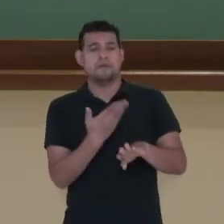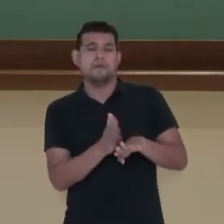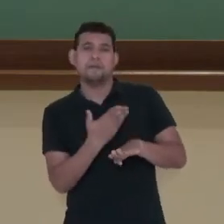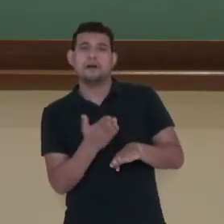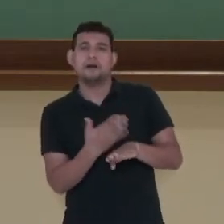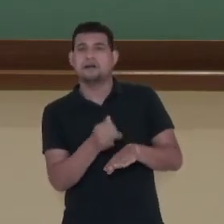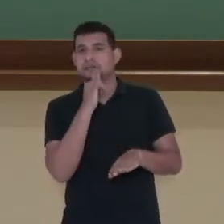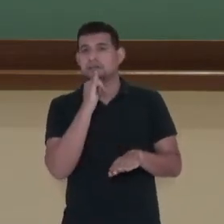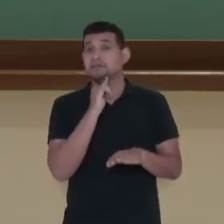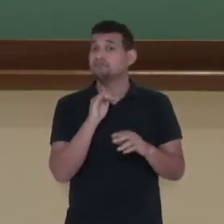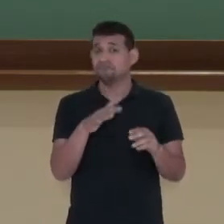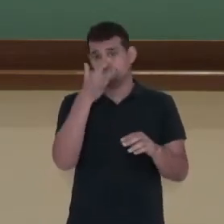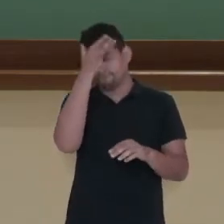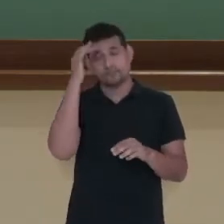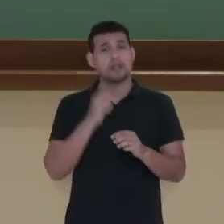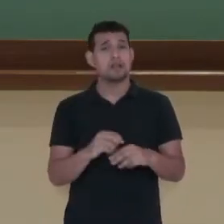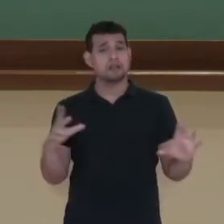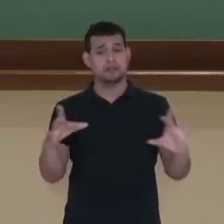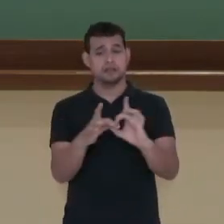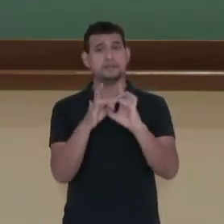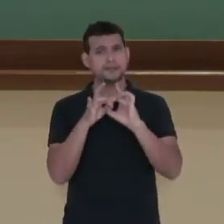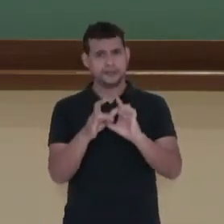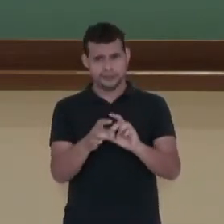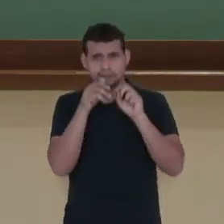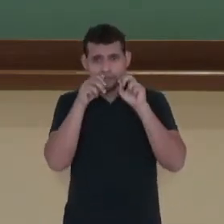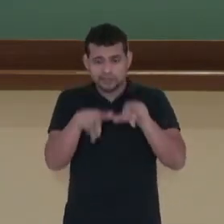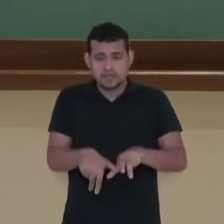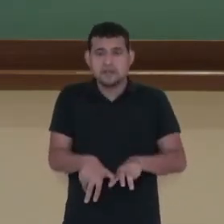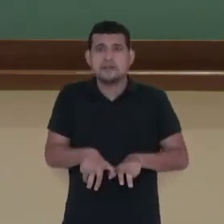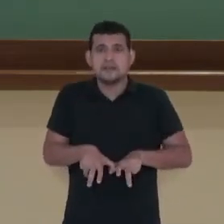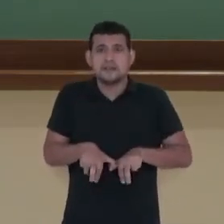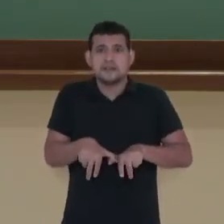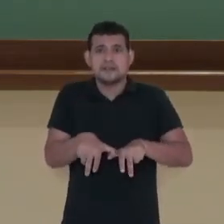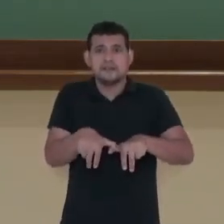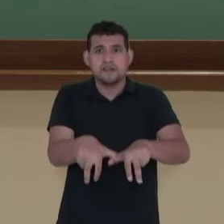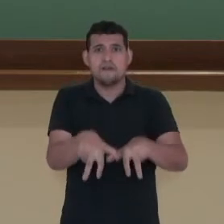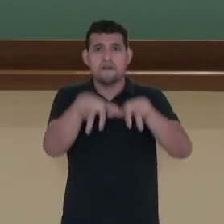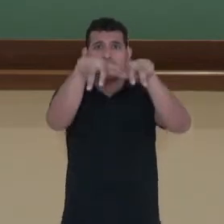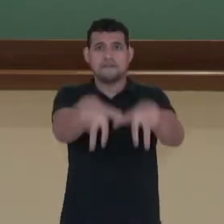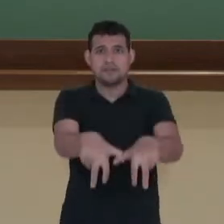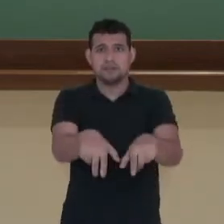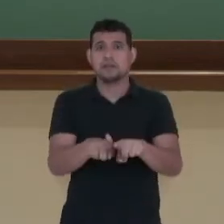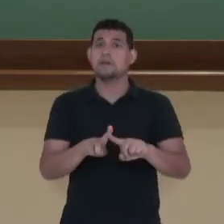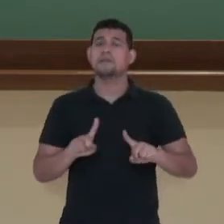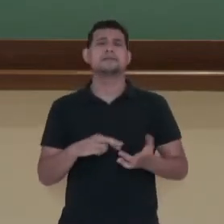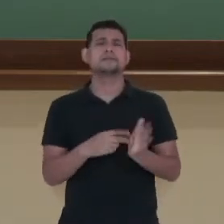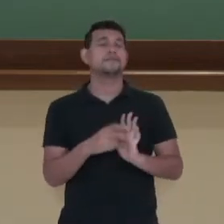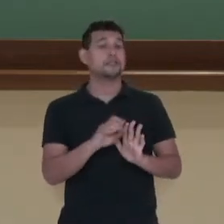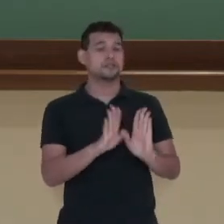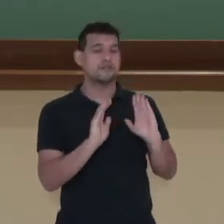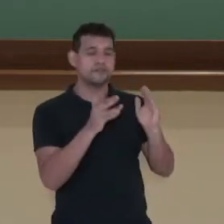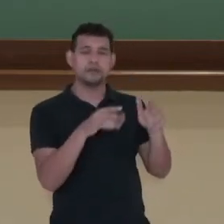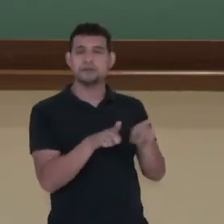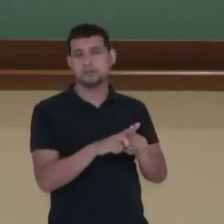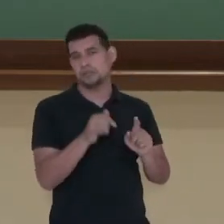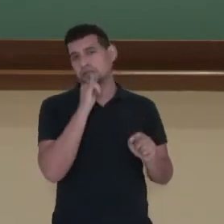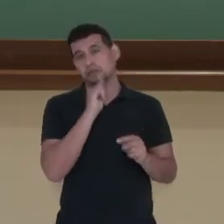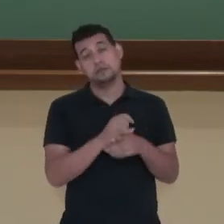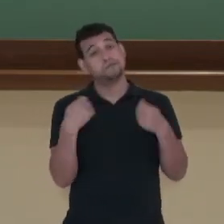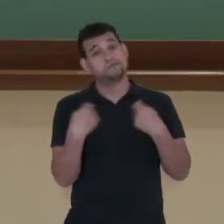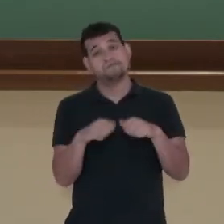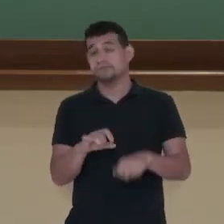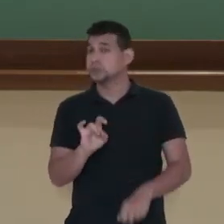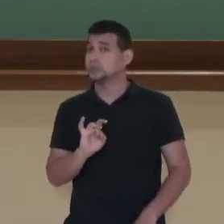prática acompanhado de alguém, mas o seu desempenho, ele é exclusivamente